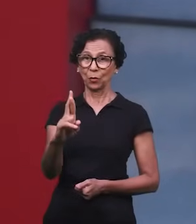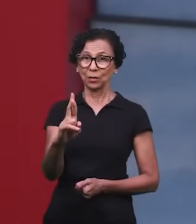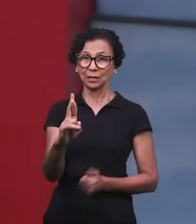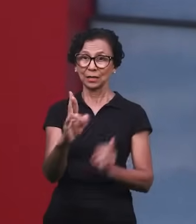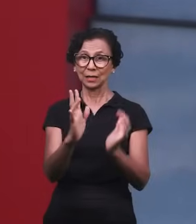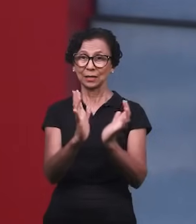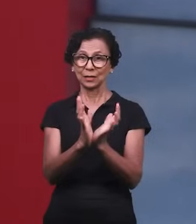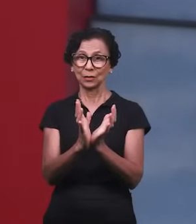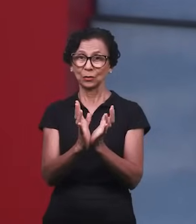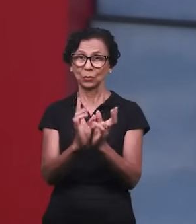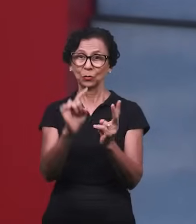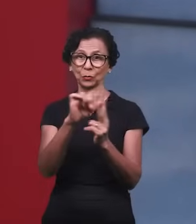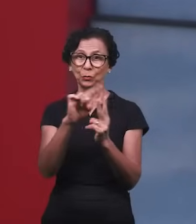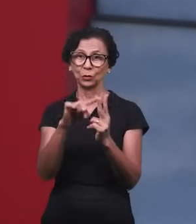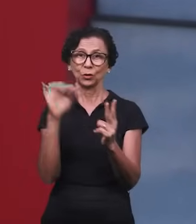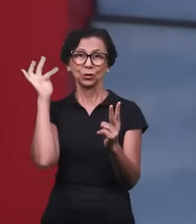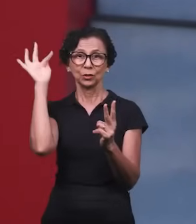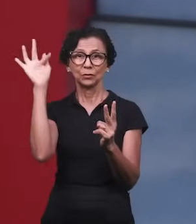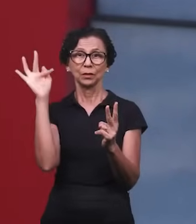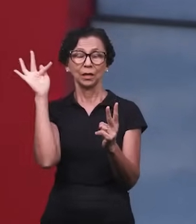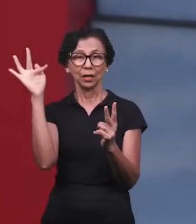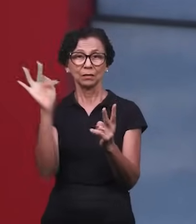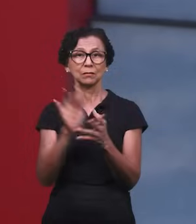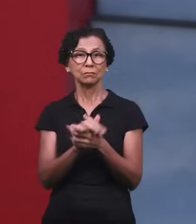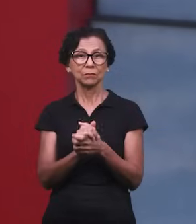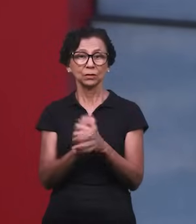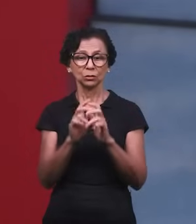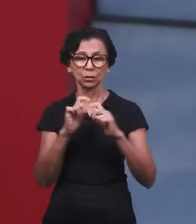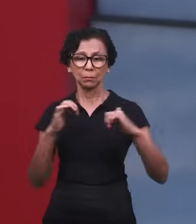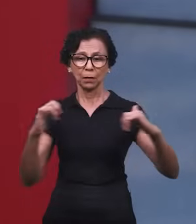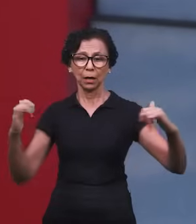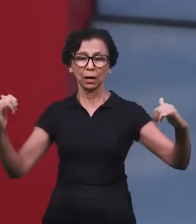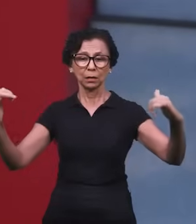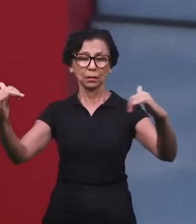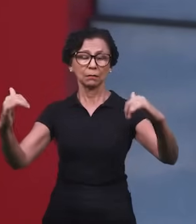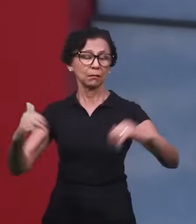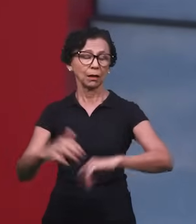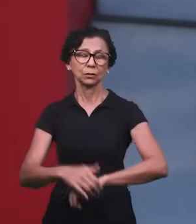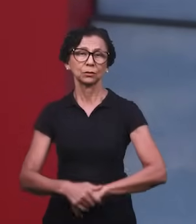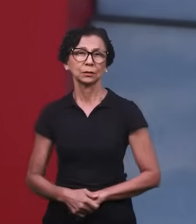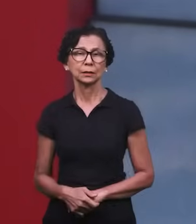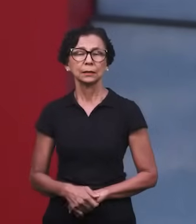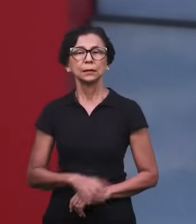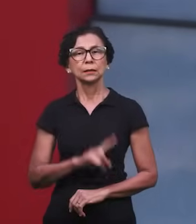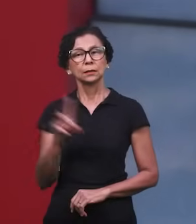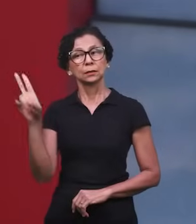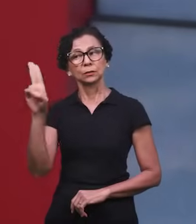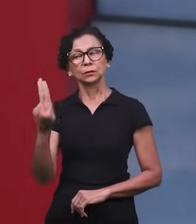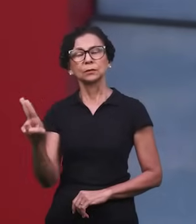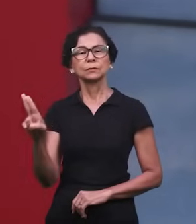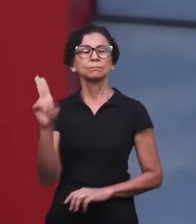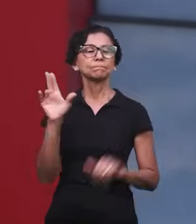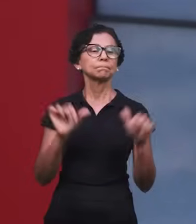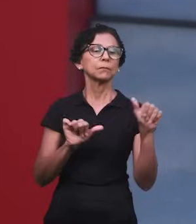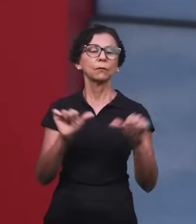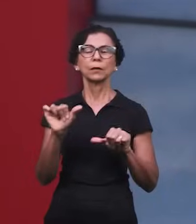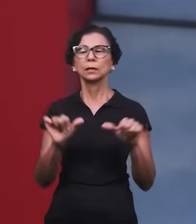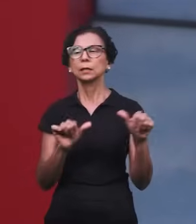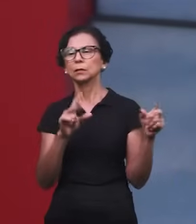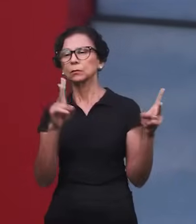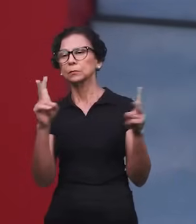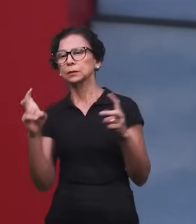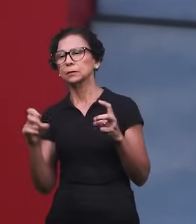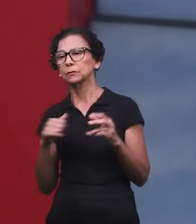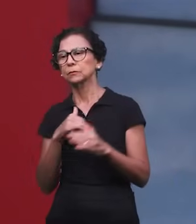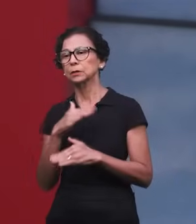momento oportuno que Deus deu para ele, tendo ele examinado tudo antes. Universidade é isso. Você vai examinar tudo, mas esse